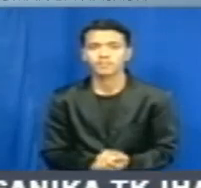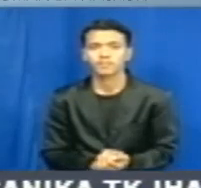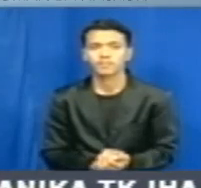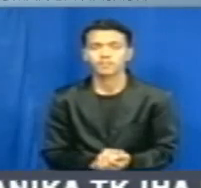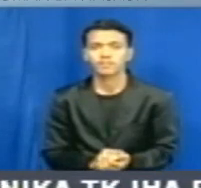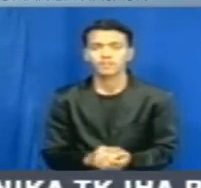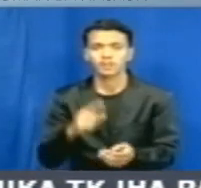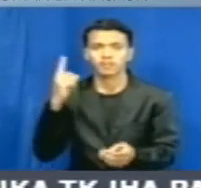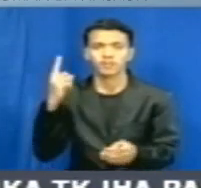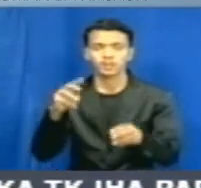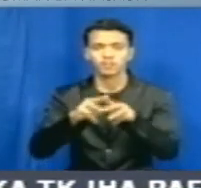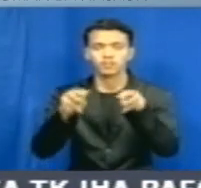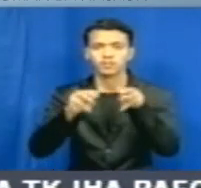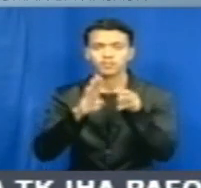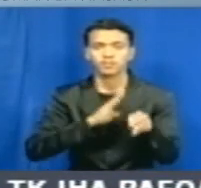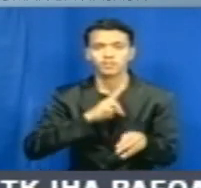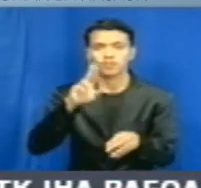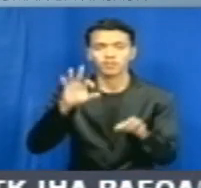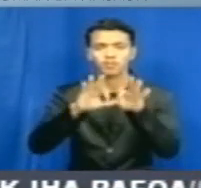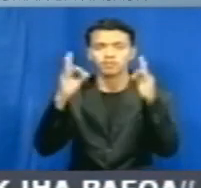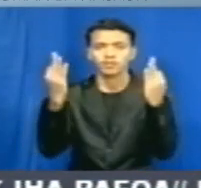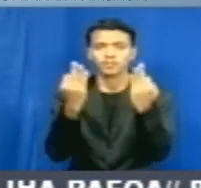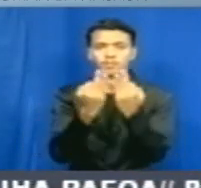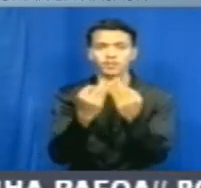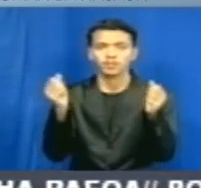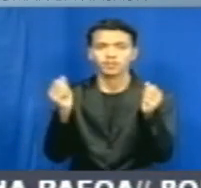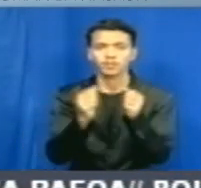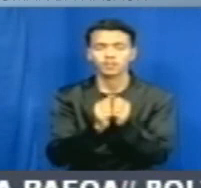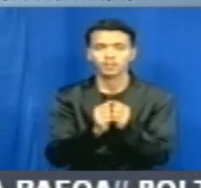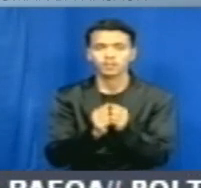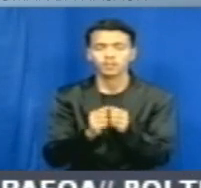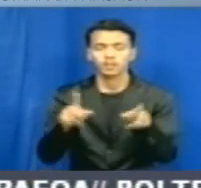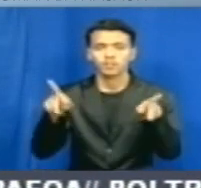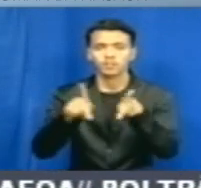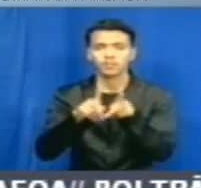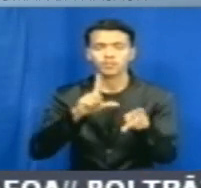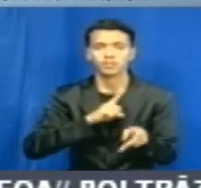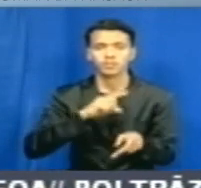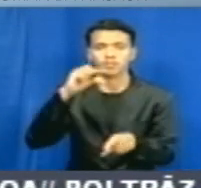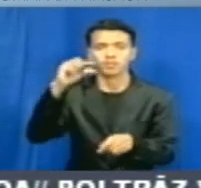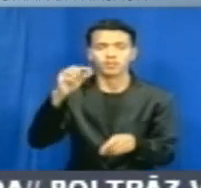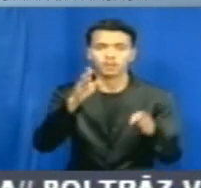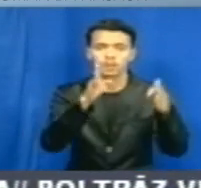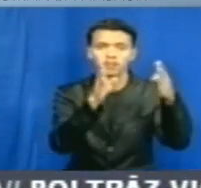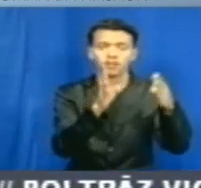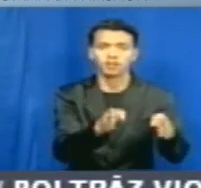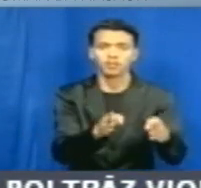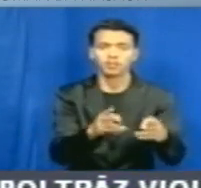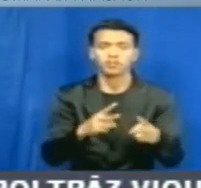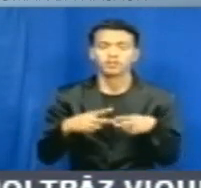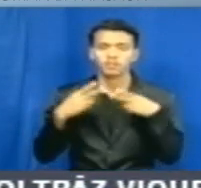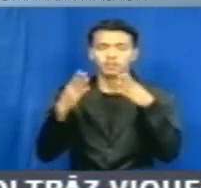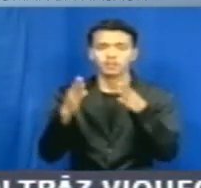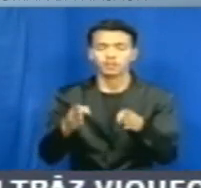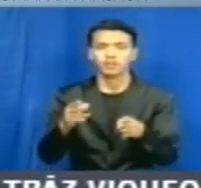Malusira sei na fatin en formasan Jose Baucau, familia que no ana y segue ho abaguia y apostolaga halotona mortal saudoso